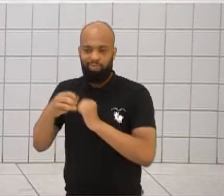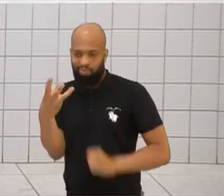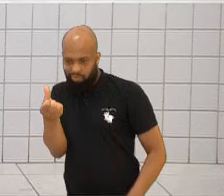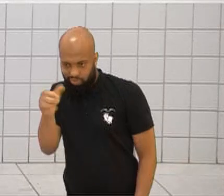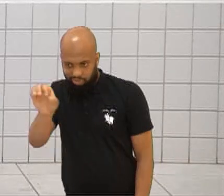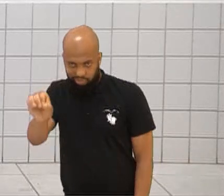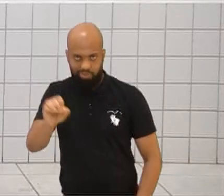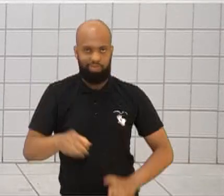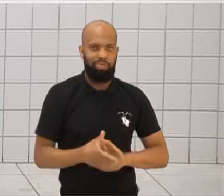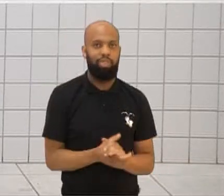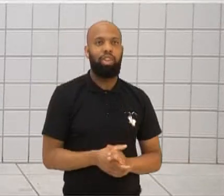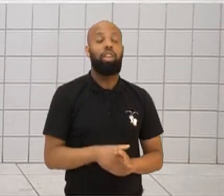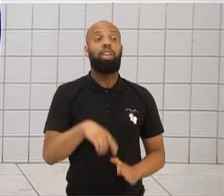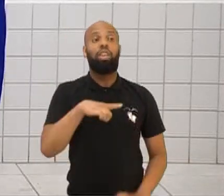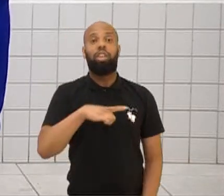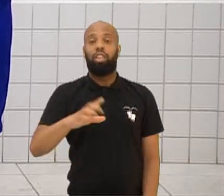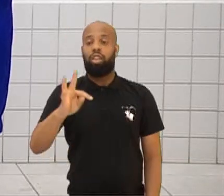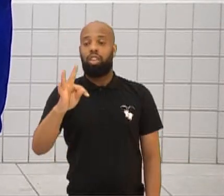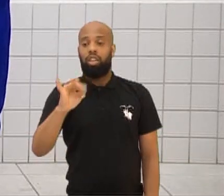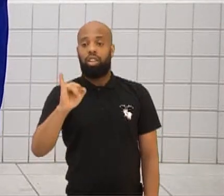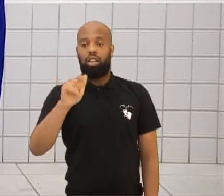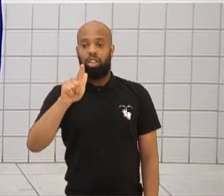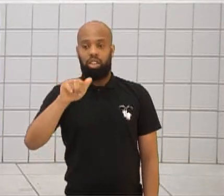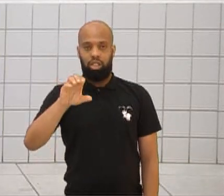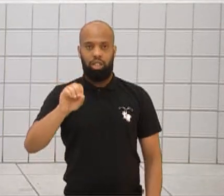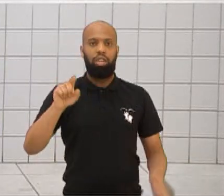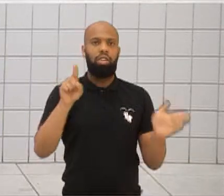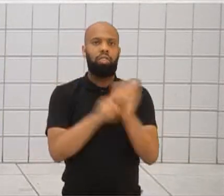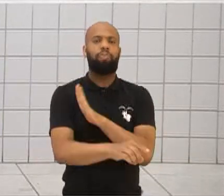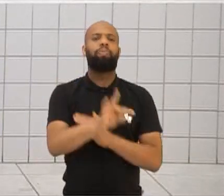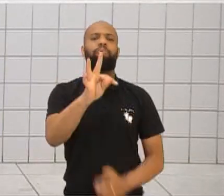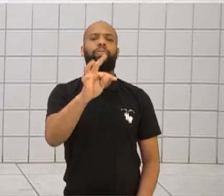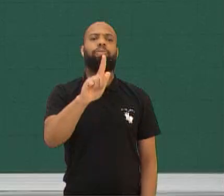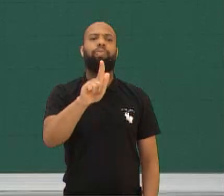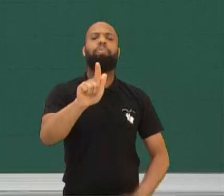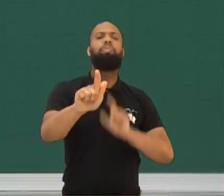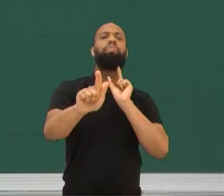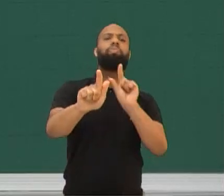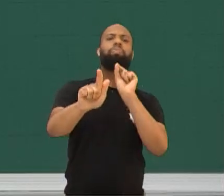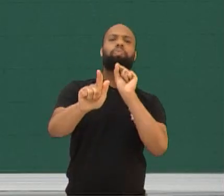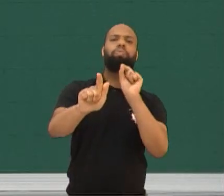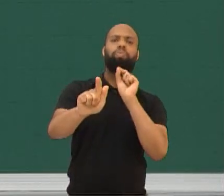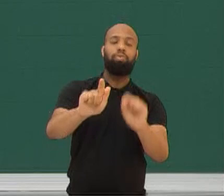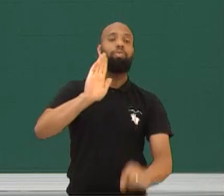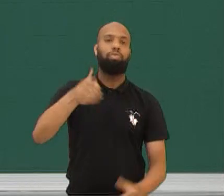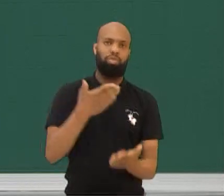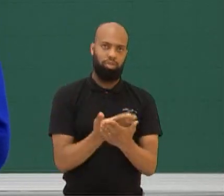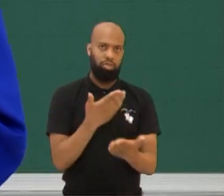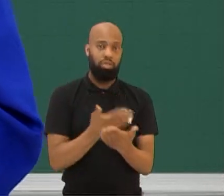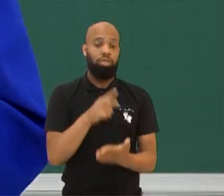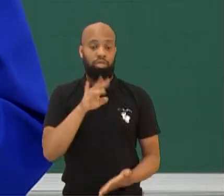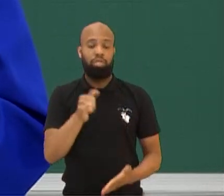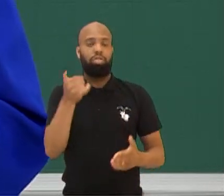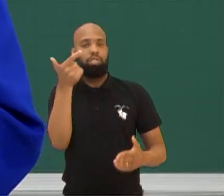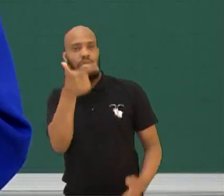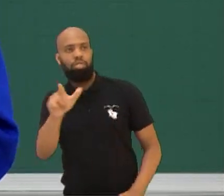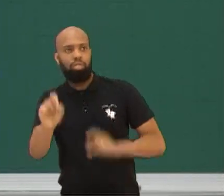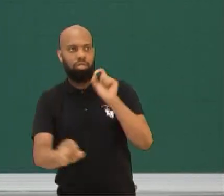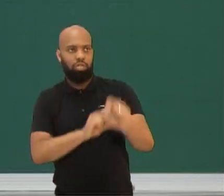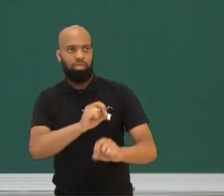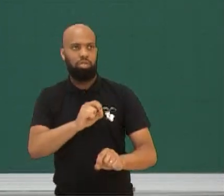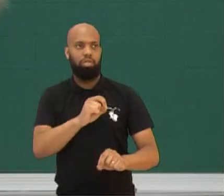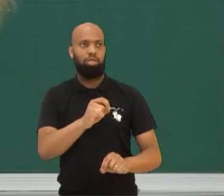Fernandes, ele não colocou a cidade, está perguntando, e a tangente é o quê? A tangente que a gente já estudou e vai estudar novamente, ela